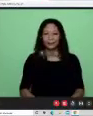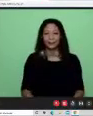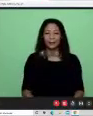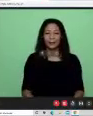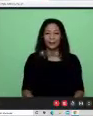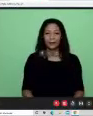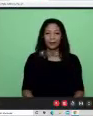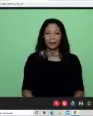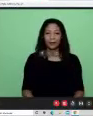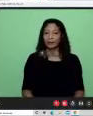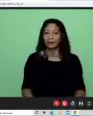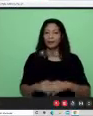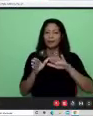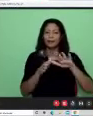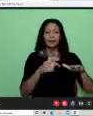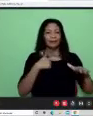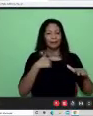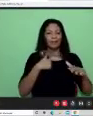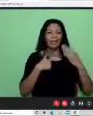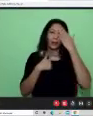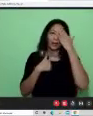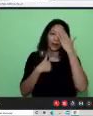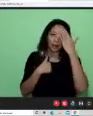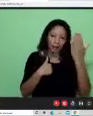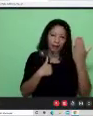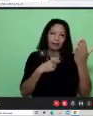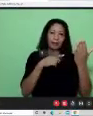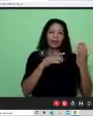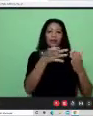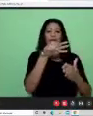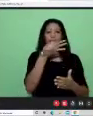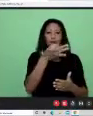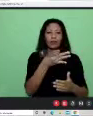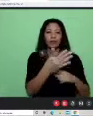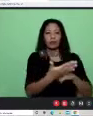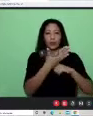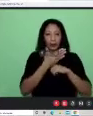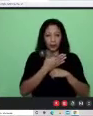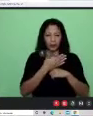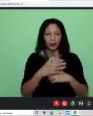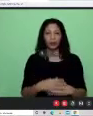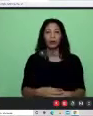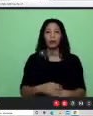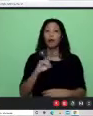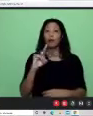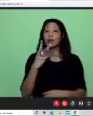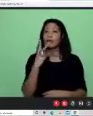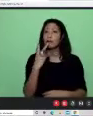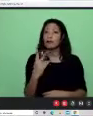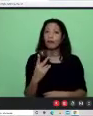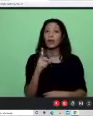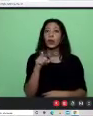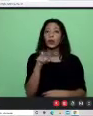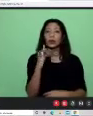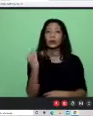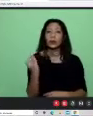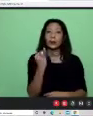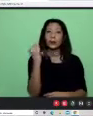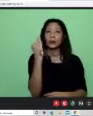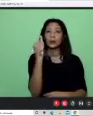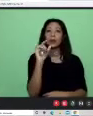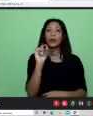Eu que agradeço, vereador César Maia, pela sua contribuição. E o senhor tocou num ponto bem importante aí, que é a questão do